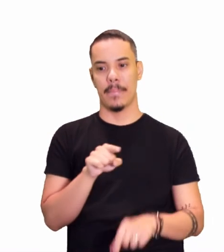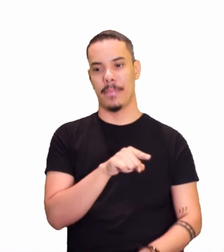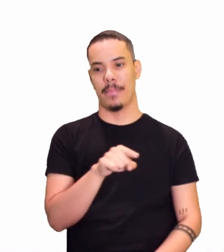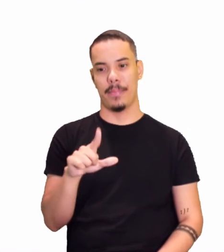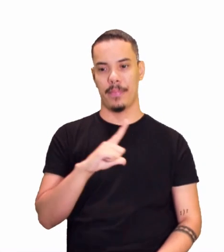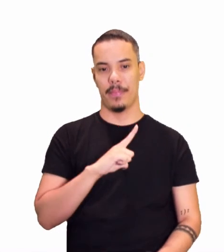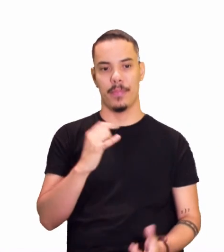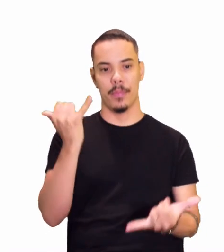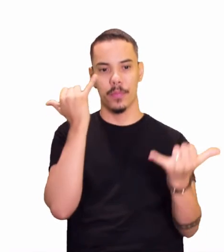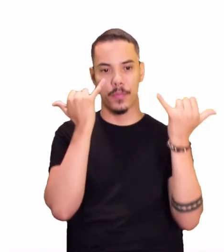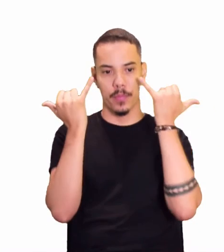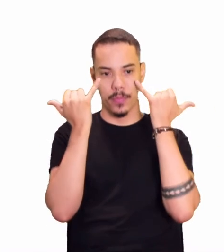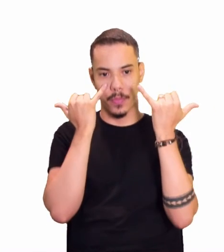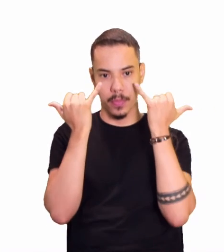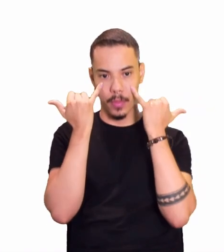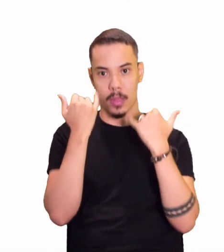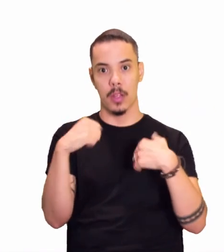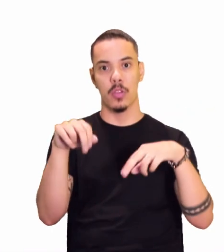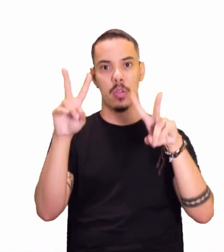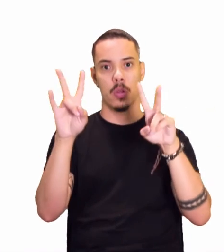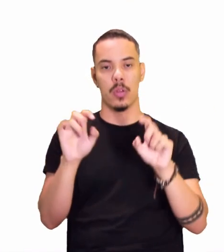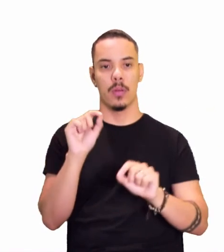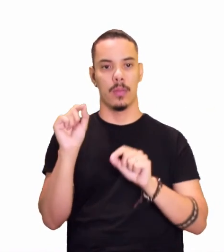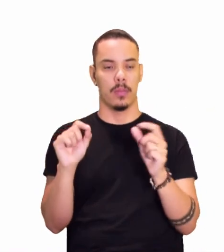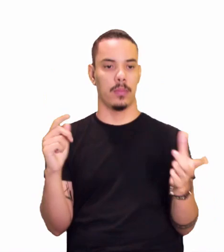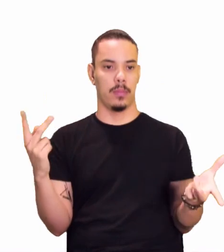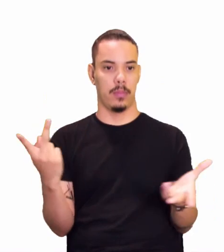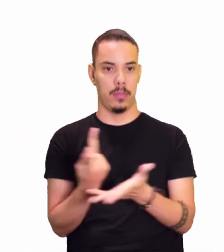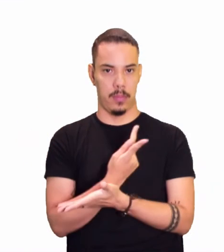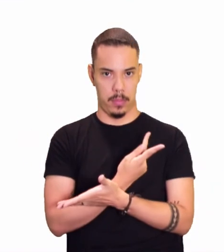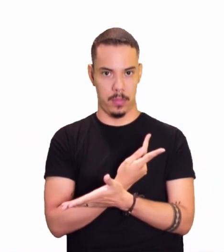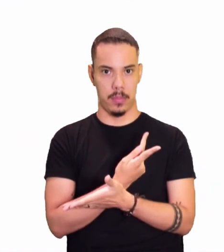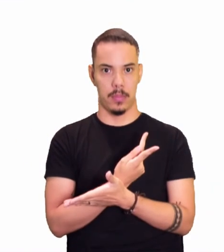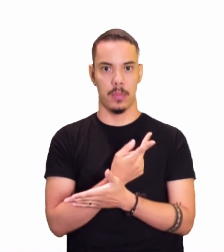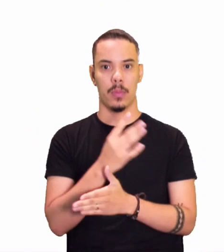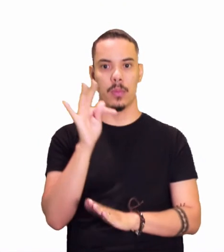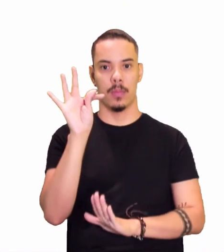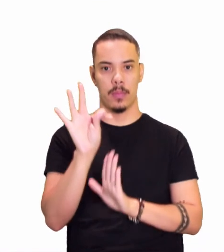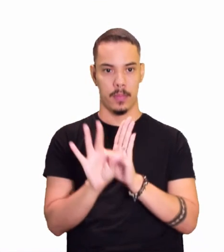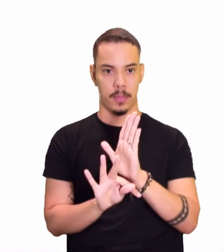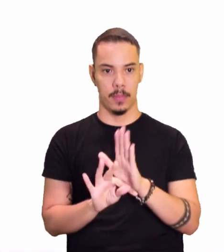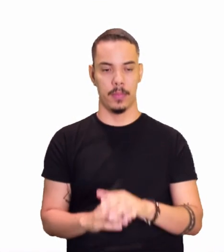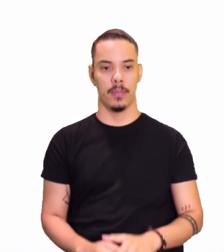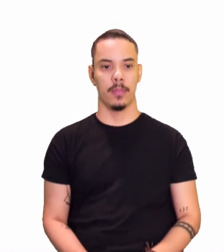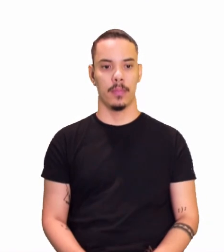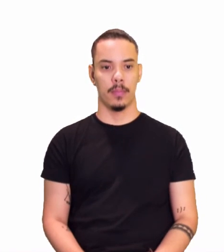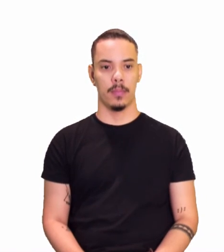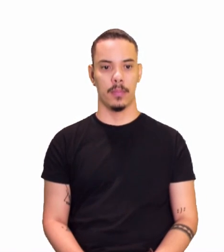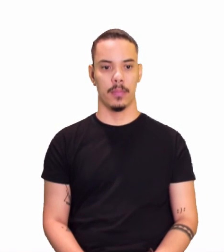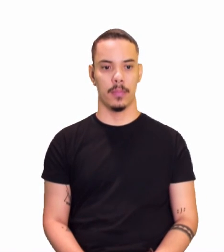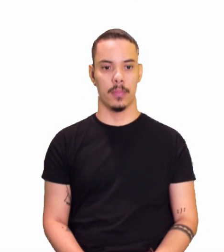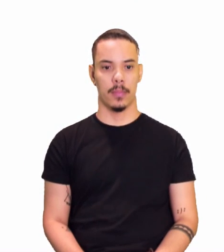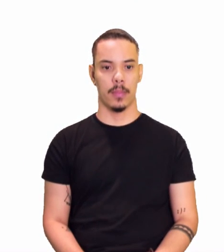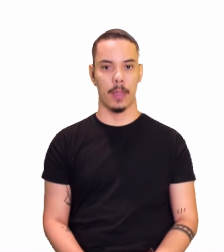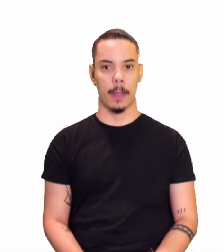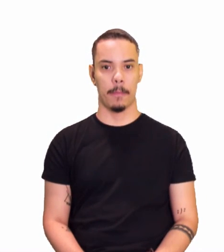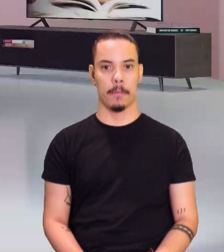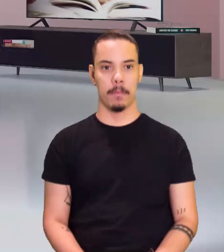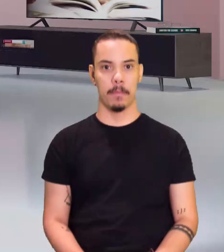tem as informações sobre o que vem a ser aí esse texto biográfico, o conceito e como você vai